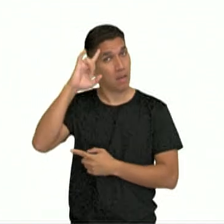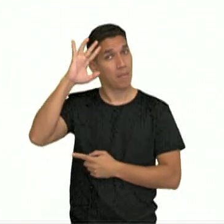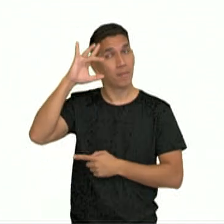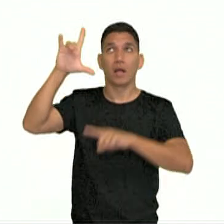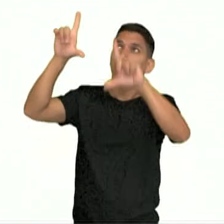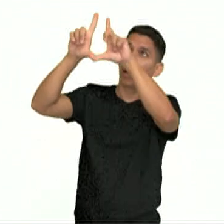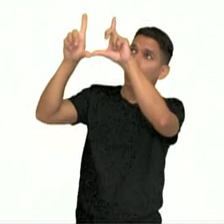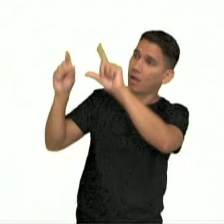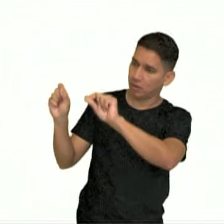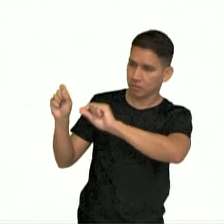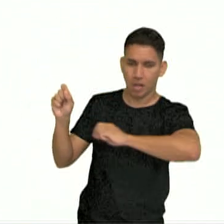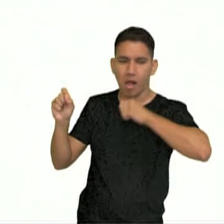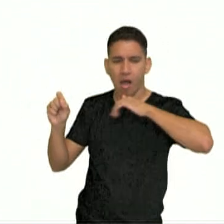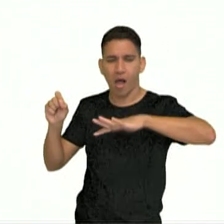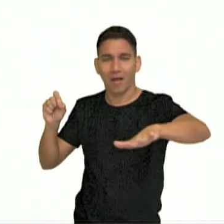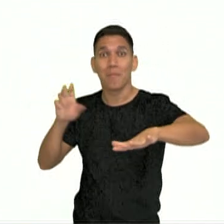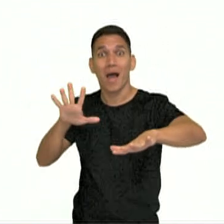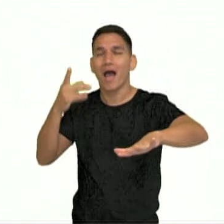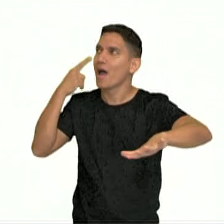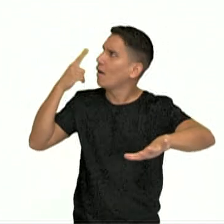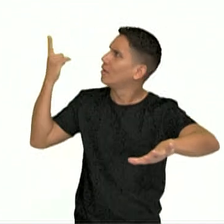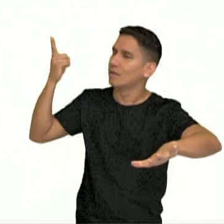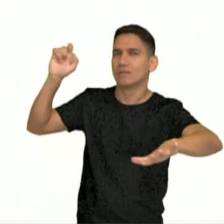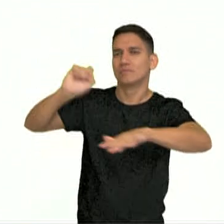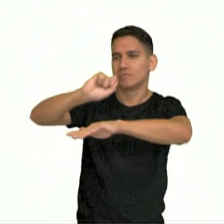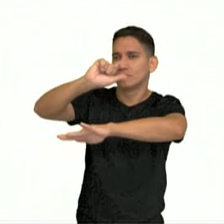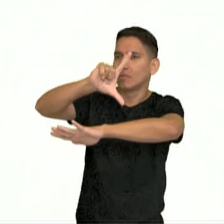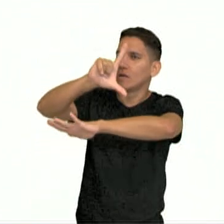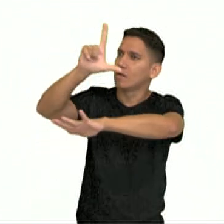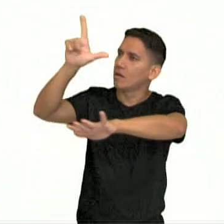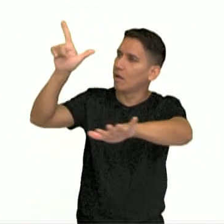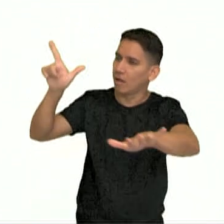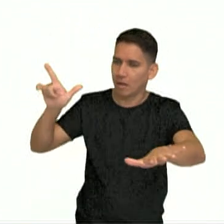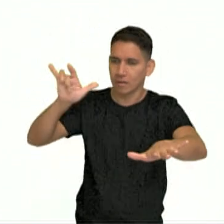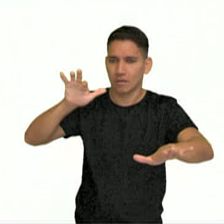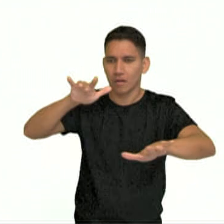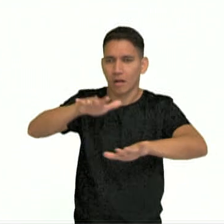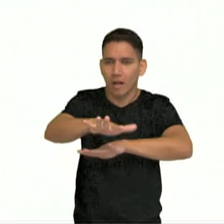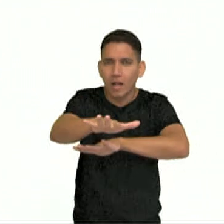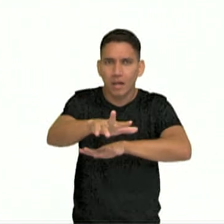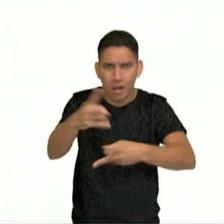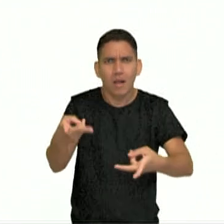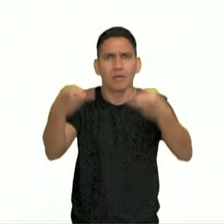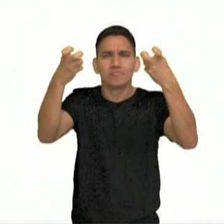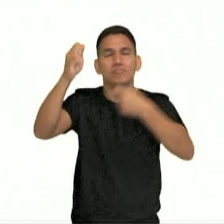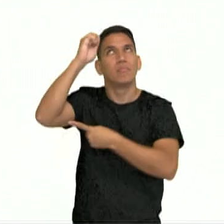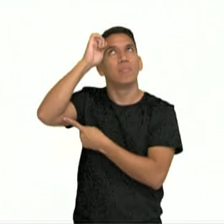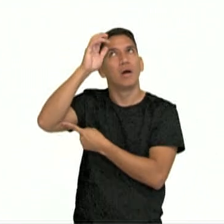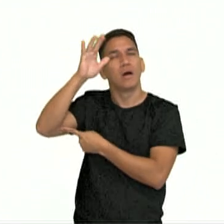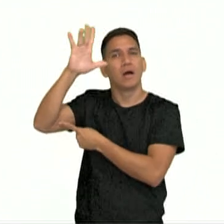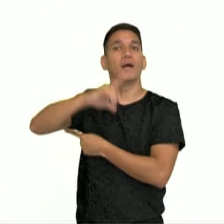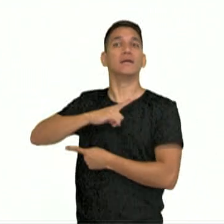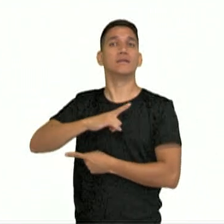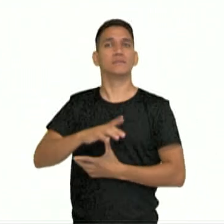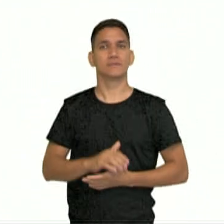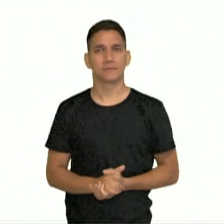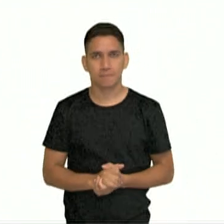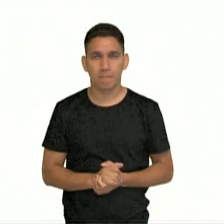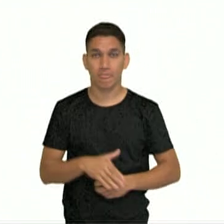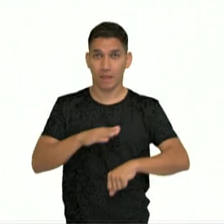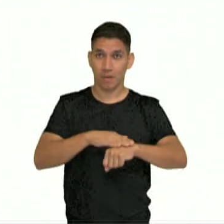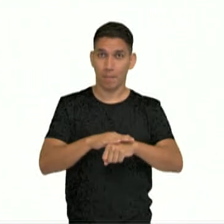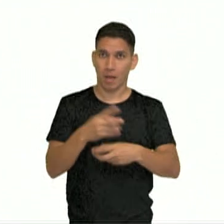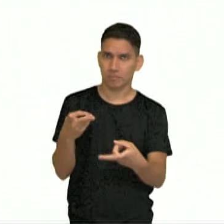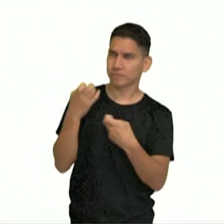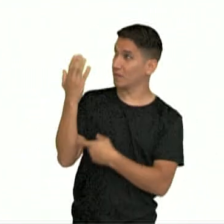a lua, lua na água, mas olha o visual, como ele te leva a imaginar, a criar uma imagem. Quando você olha para